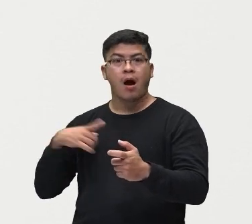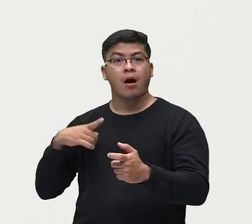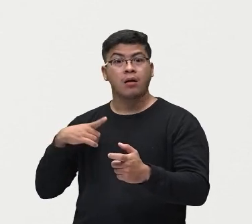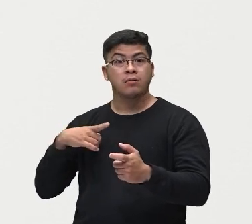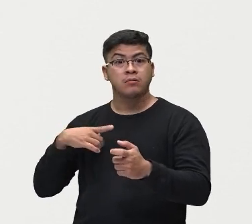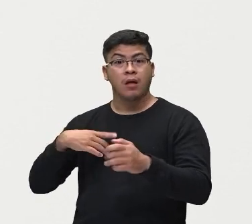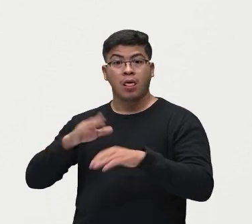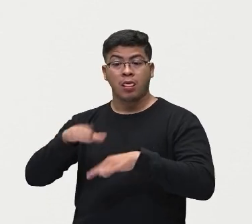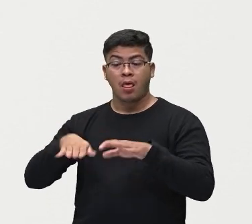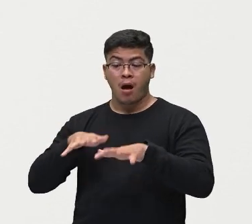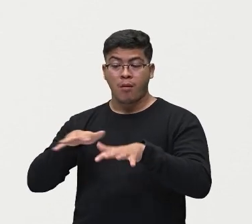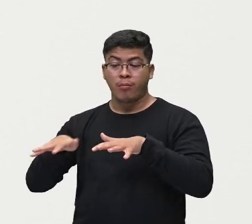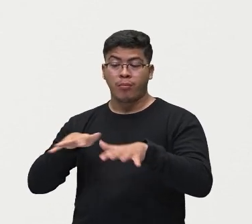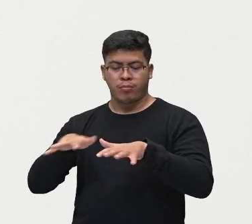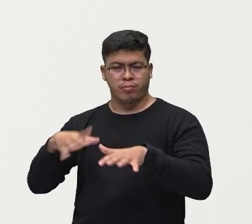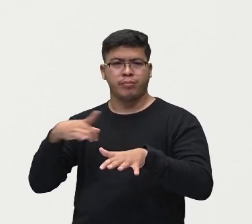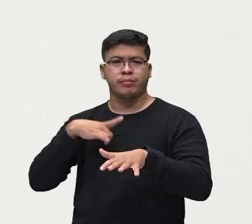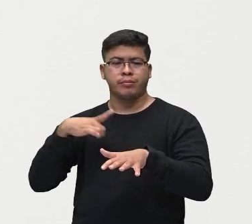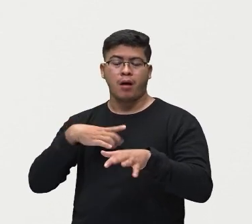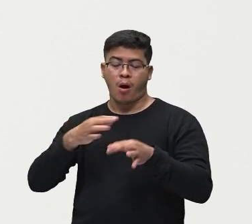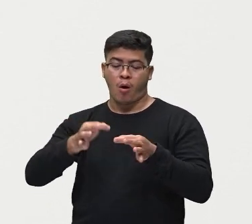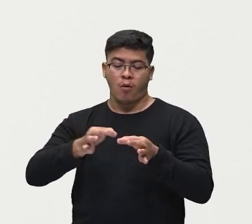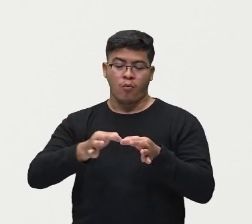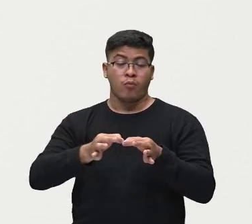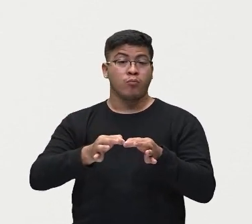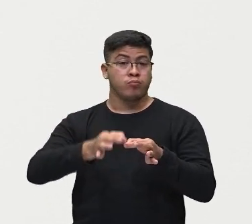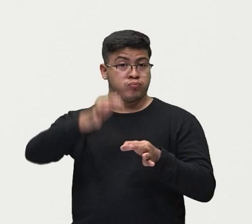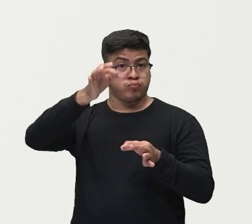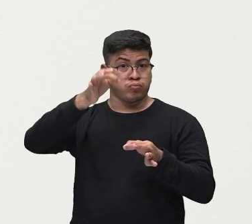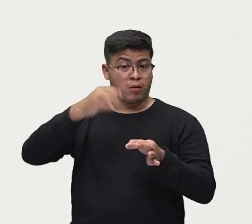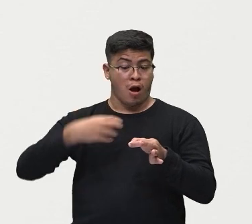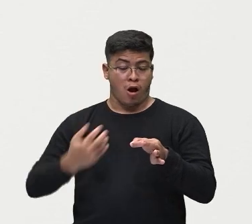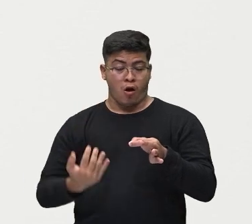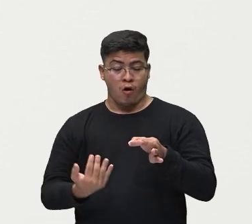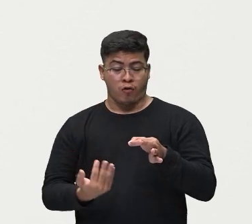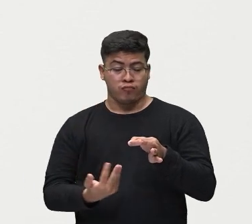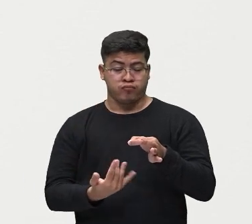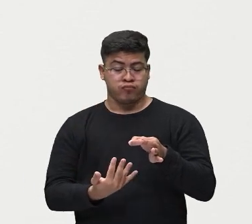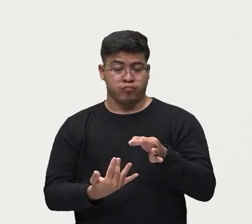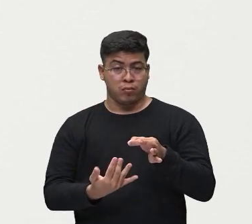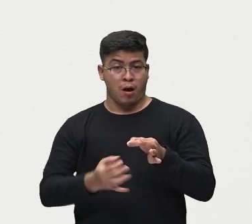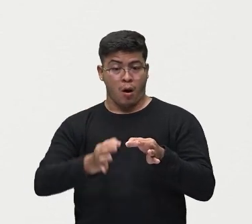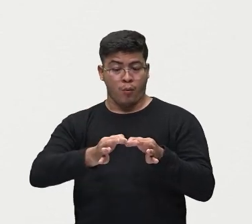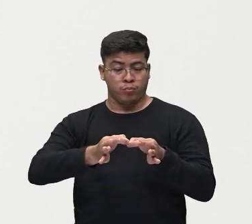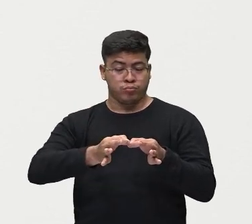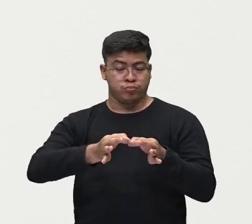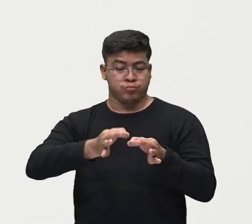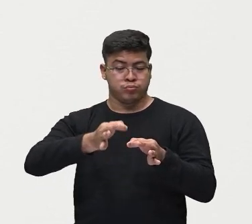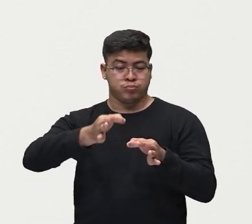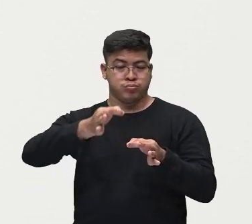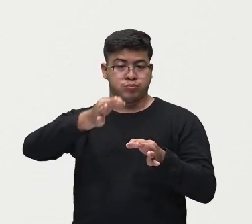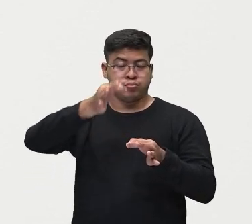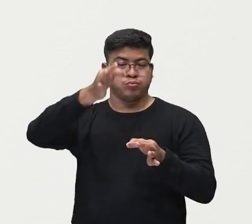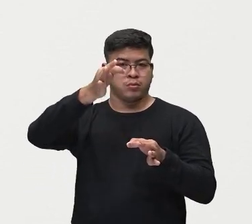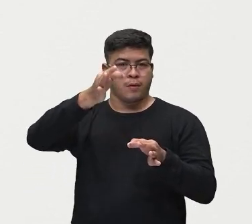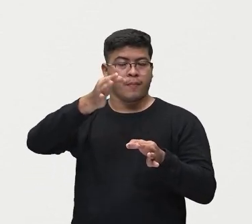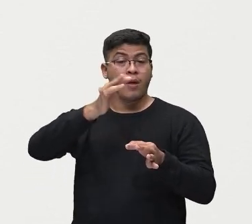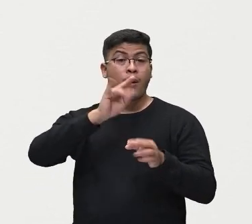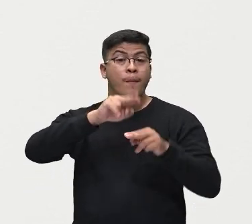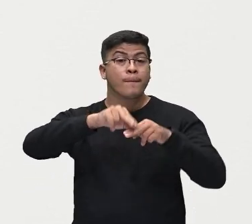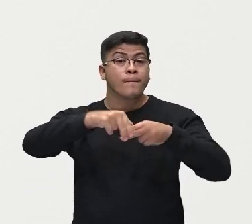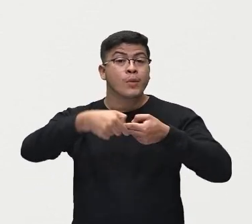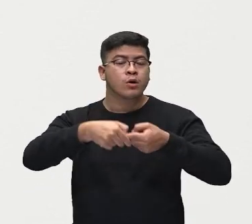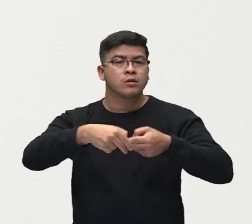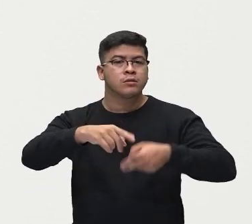move ao longo do tubo do termômetro, determinando a temperatura. Então, se você